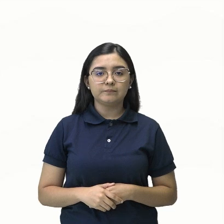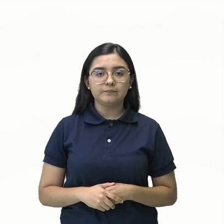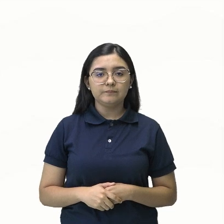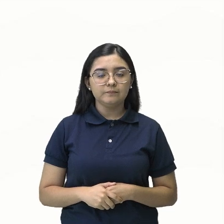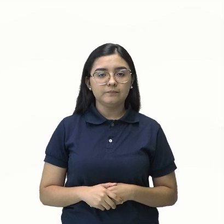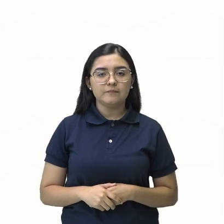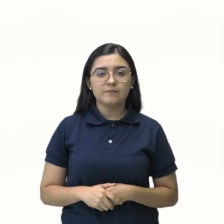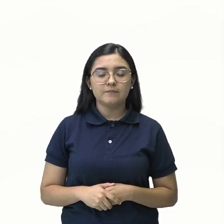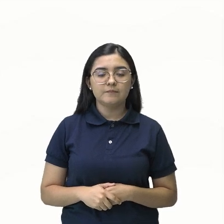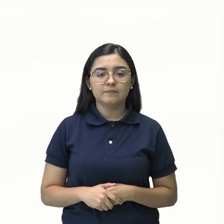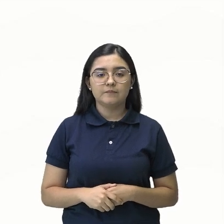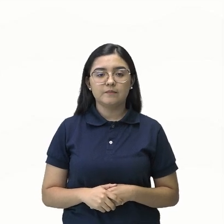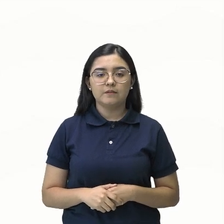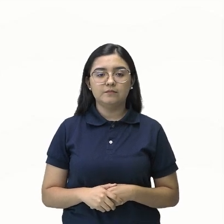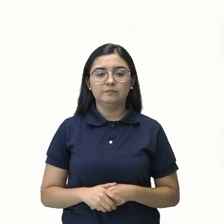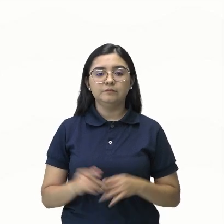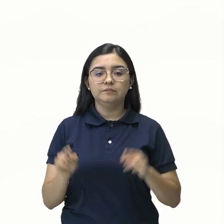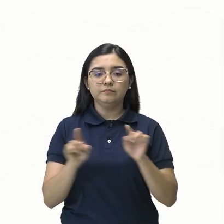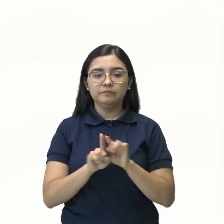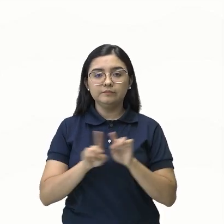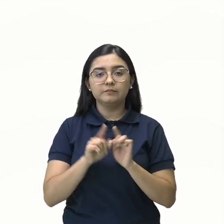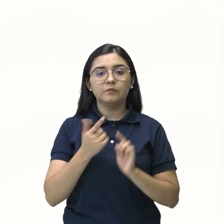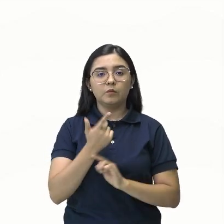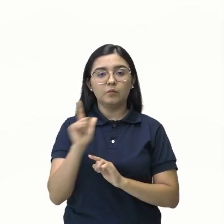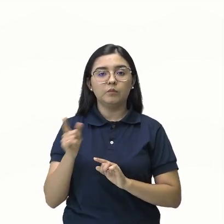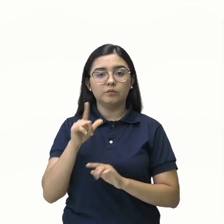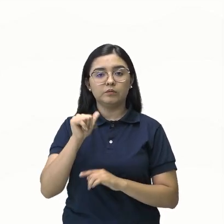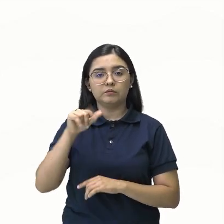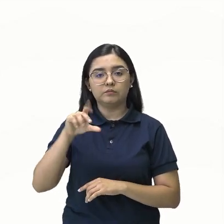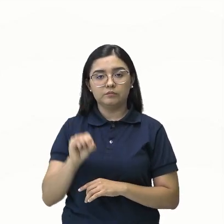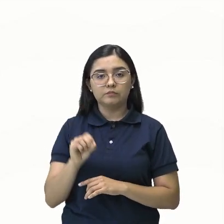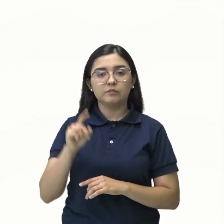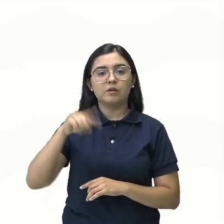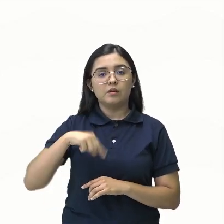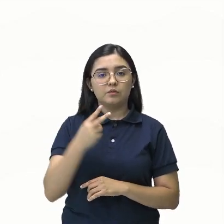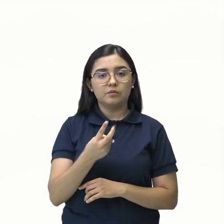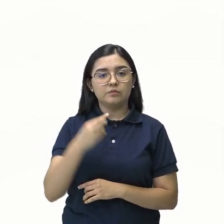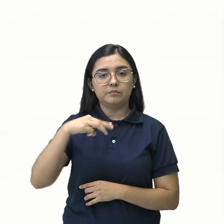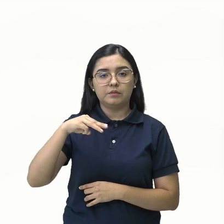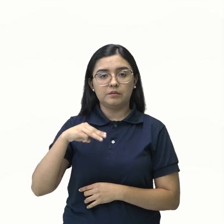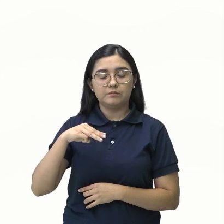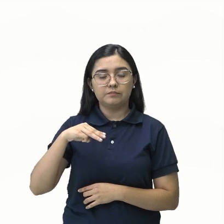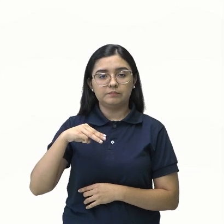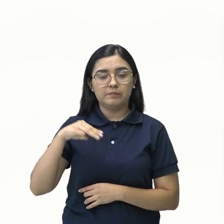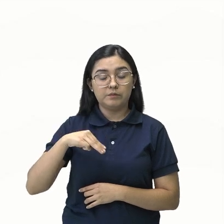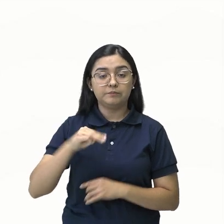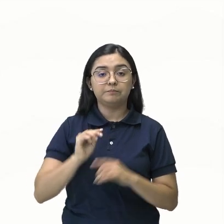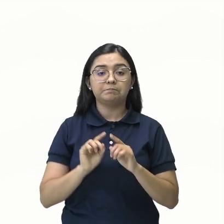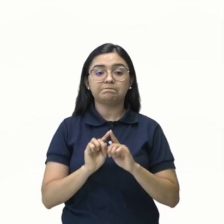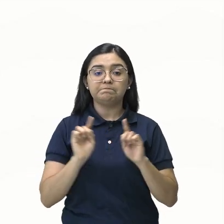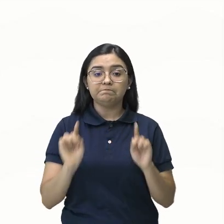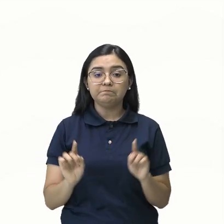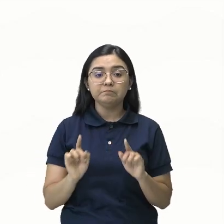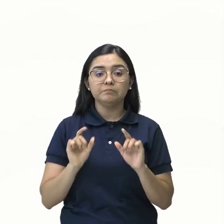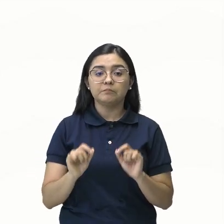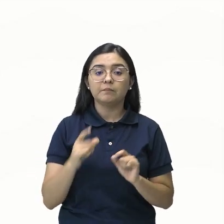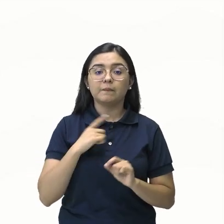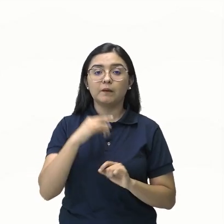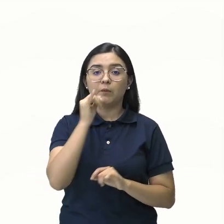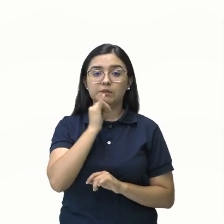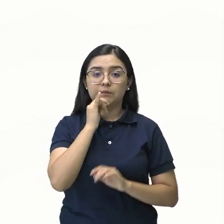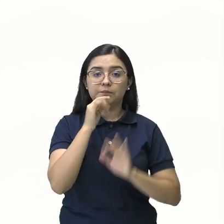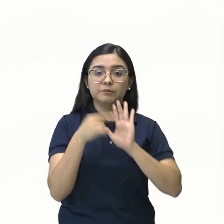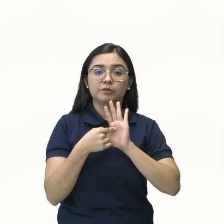E aí, aqui também será 2 metros. Só que aqui, no caso, no nosso